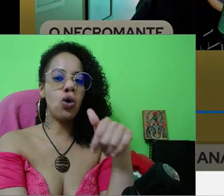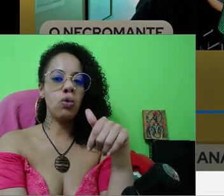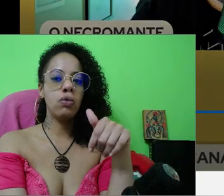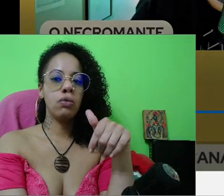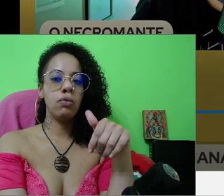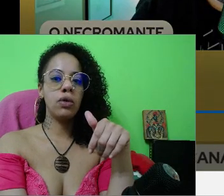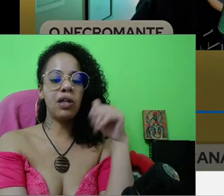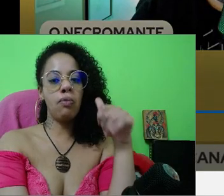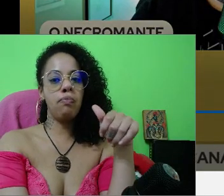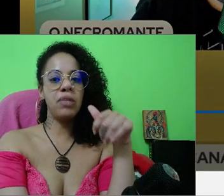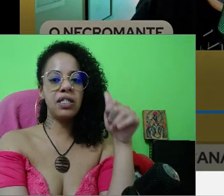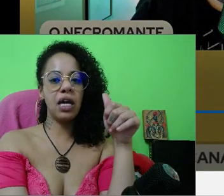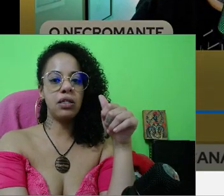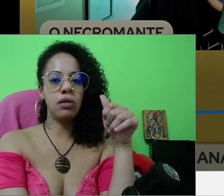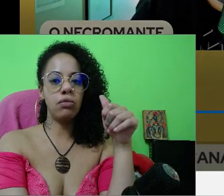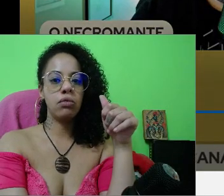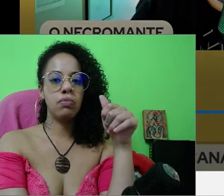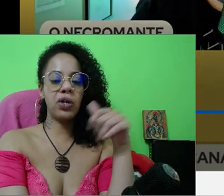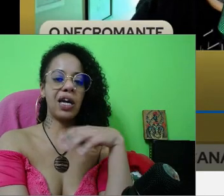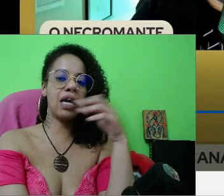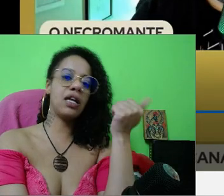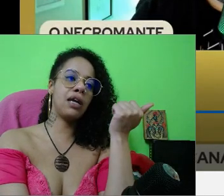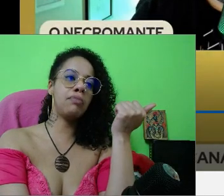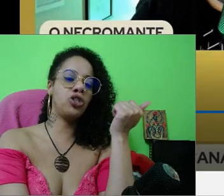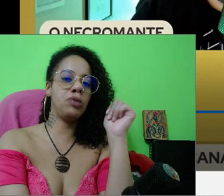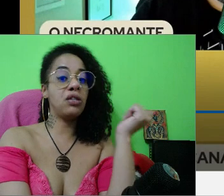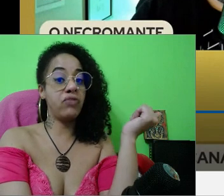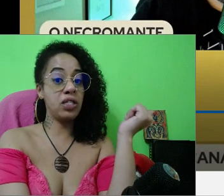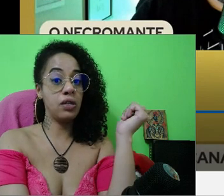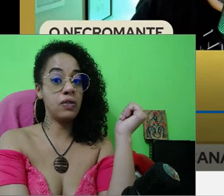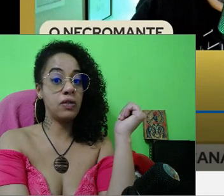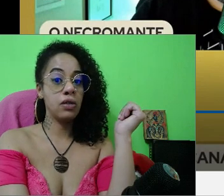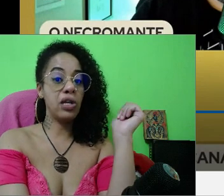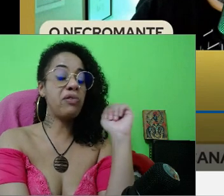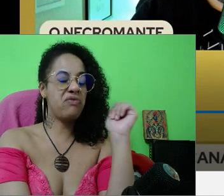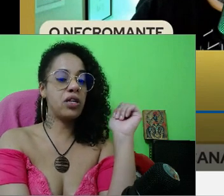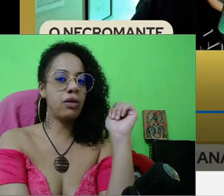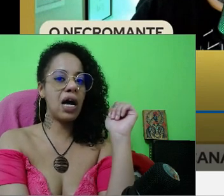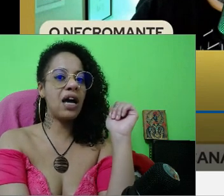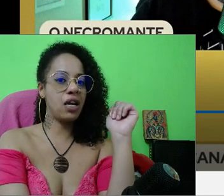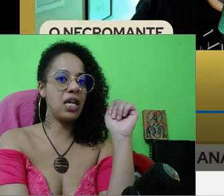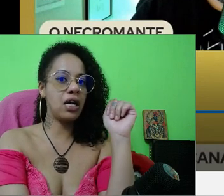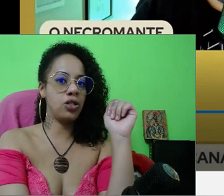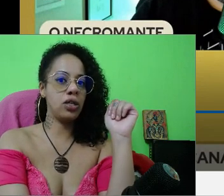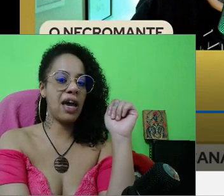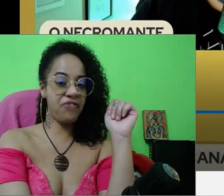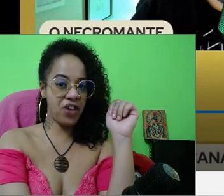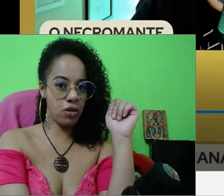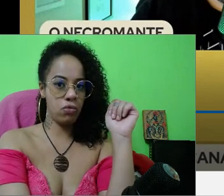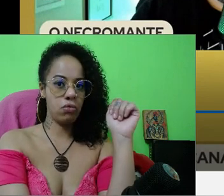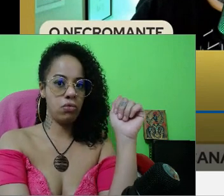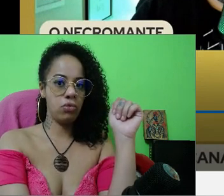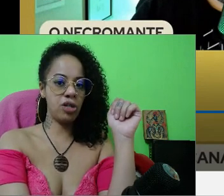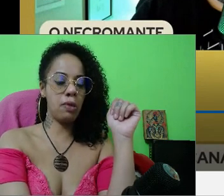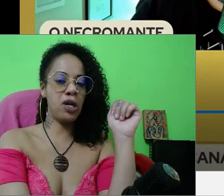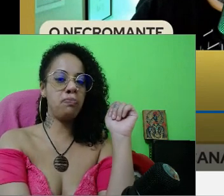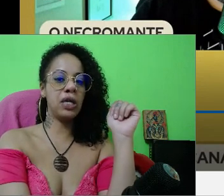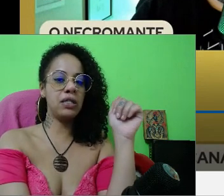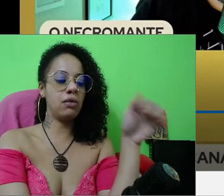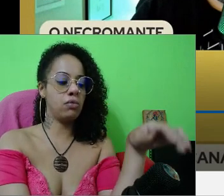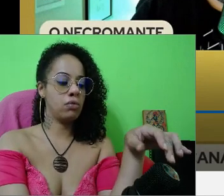show então me esqueçam porque quem tá lembrando de mim são vocês não inventam a realidade é feito